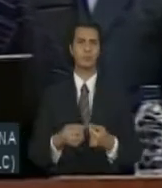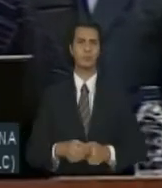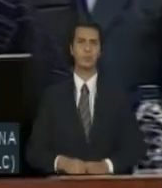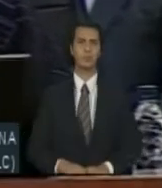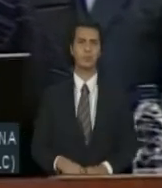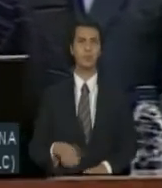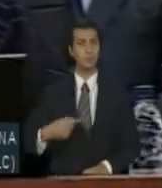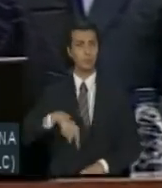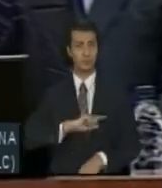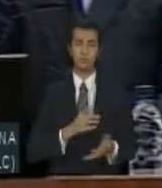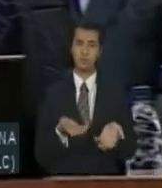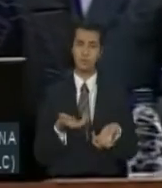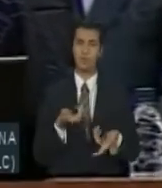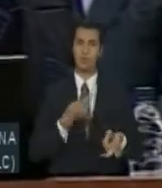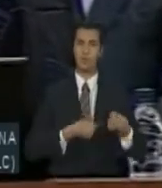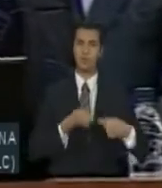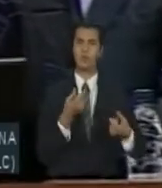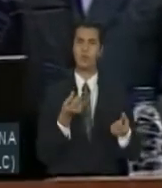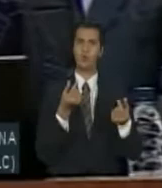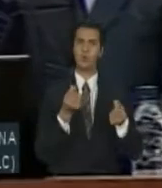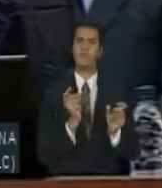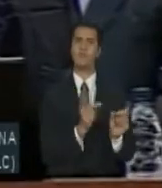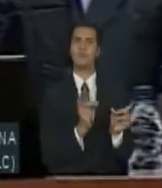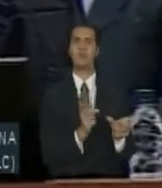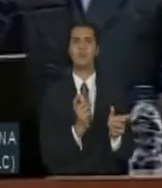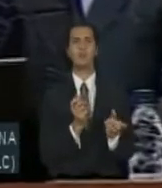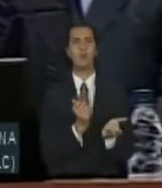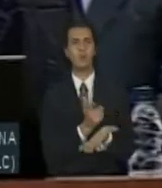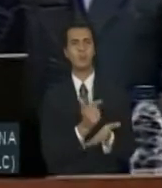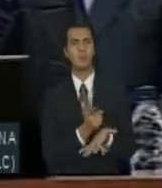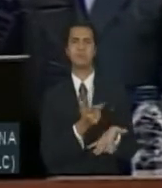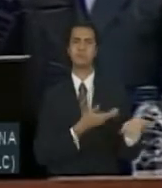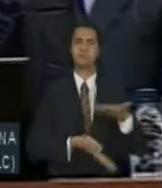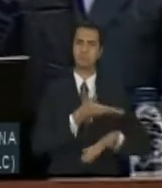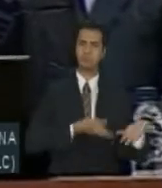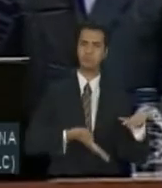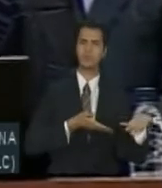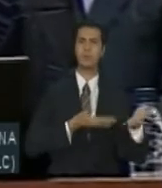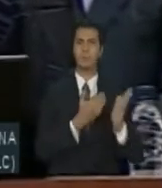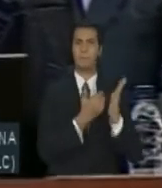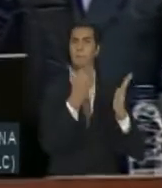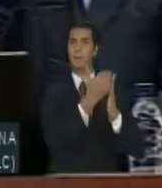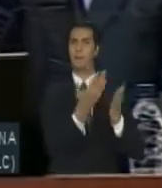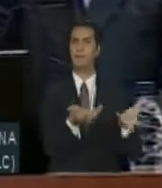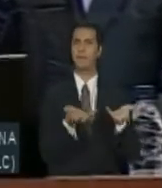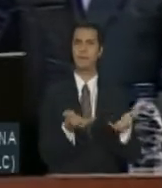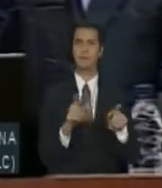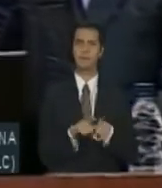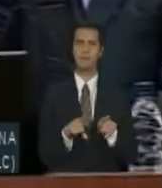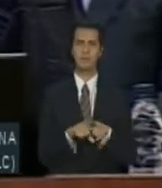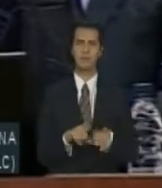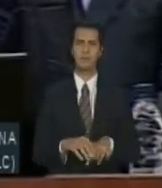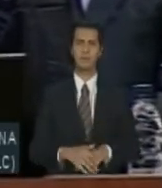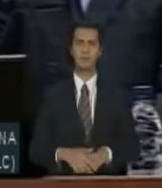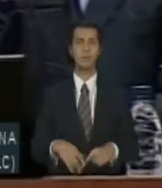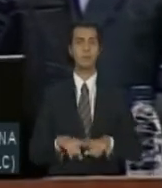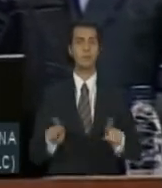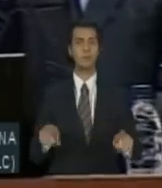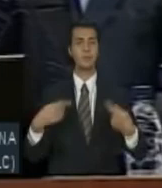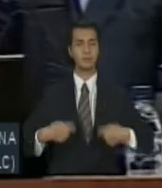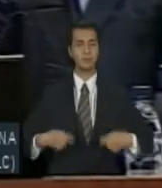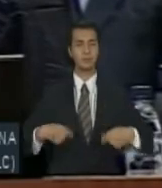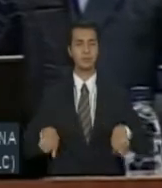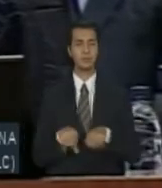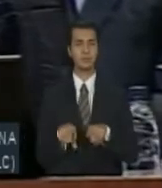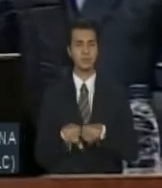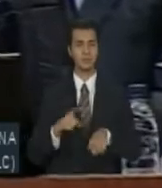do comércio intra-regional de bens e serviços, mas também é necessário